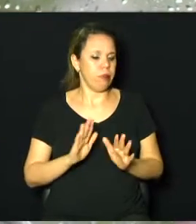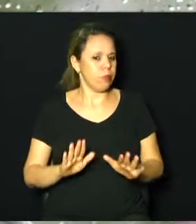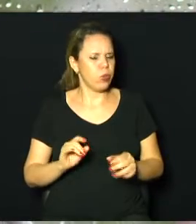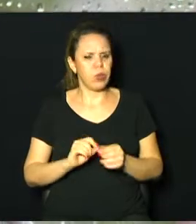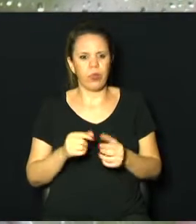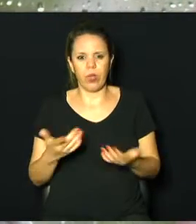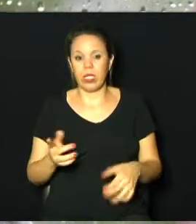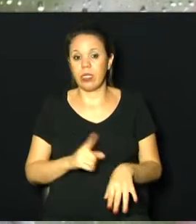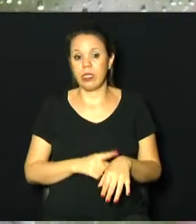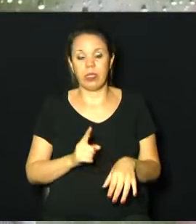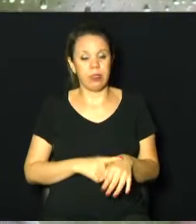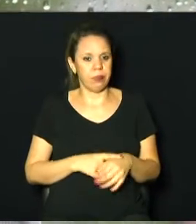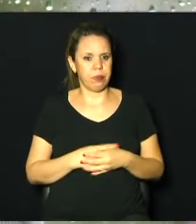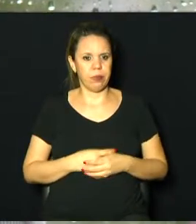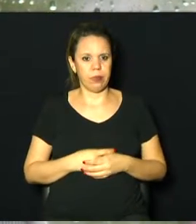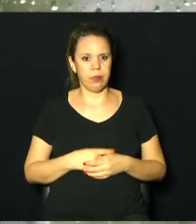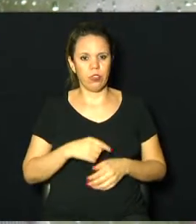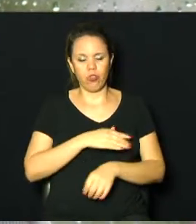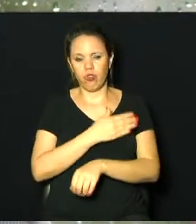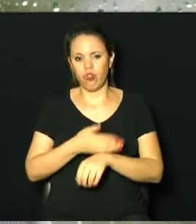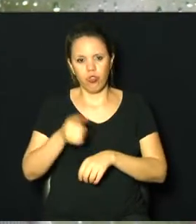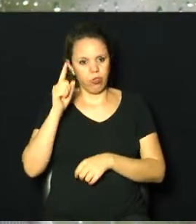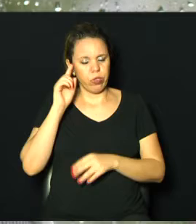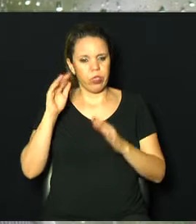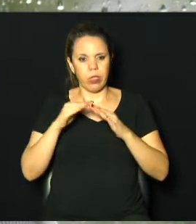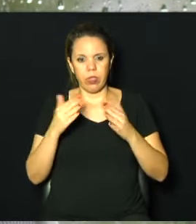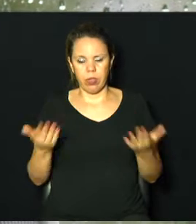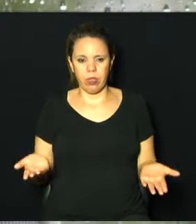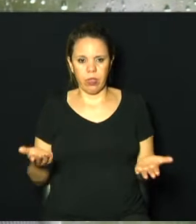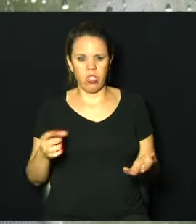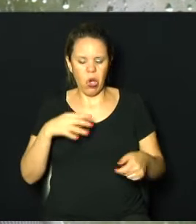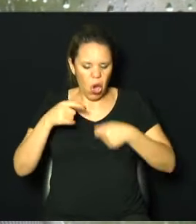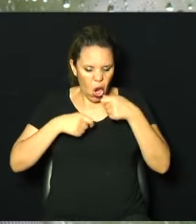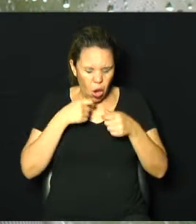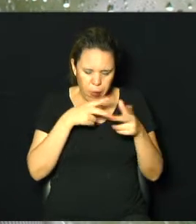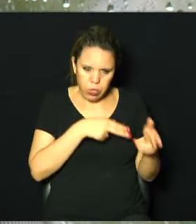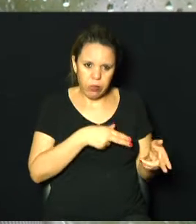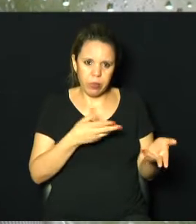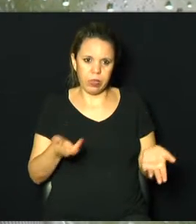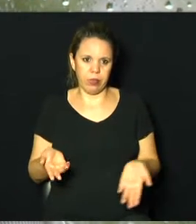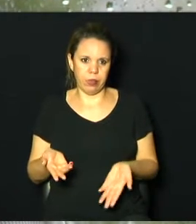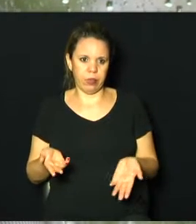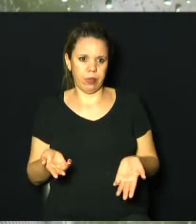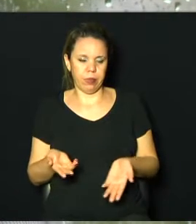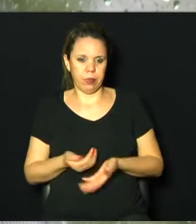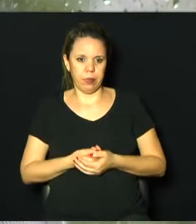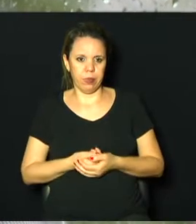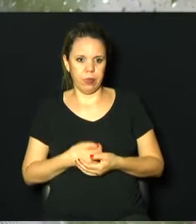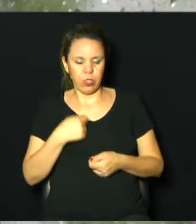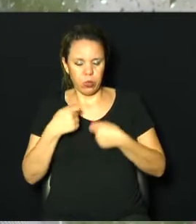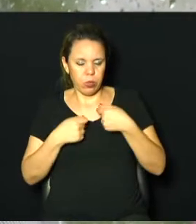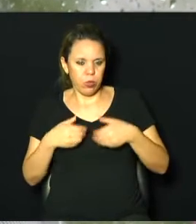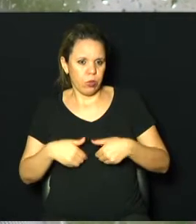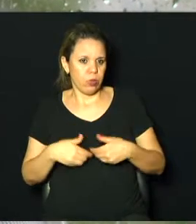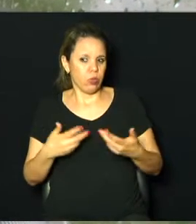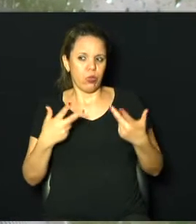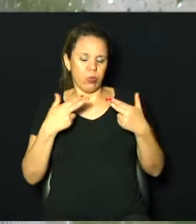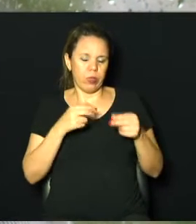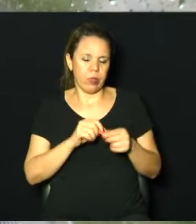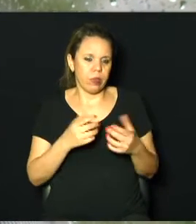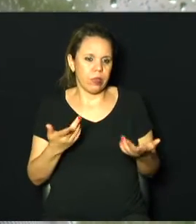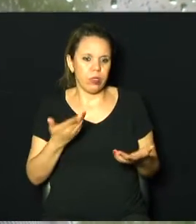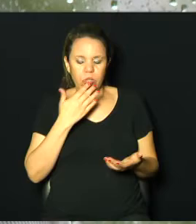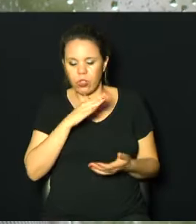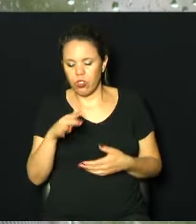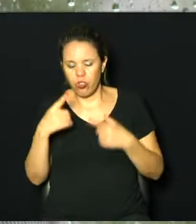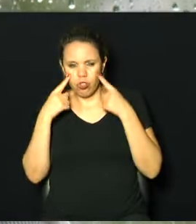que eu faço com esse tempo? Eu vou ficar o dia inteiro em casa e a gente só fica comendo e dormindo, né? A gente come quando a gente quer comer, e aí as